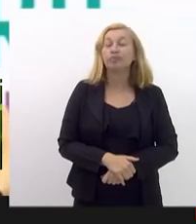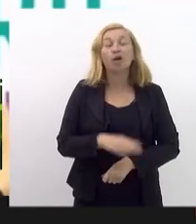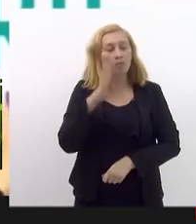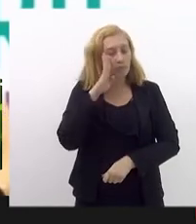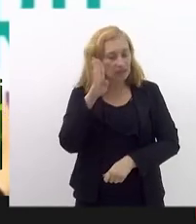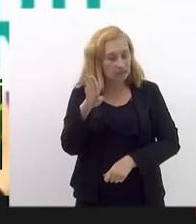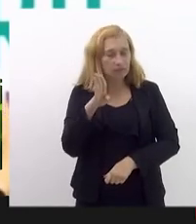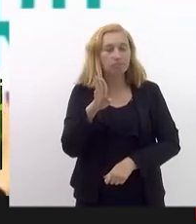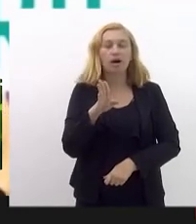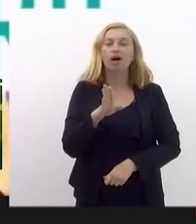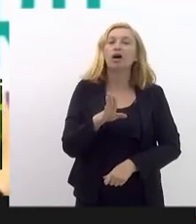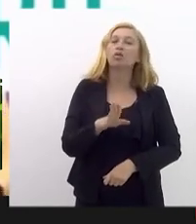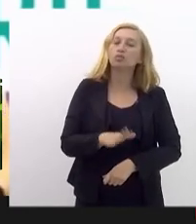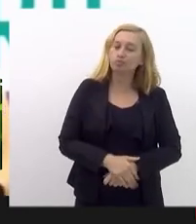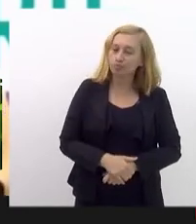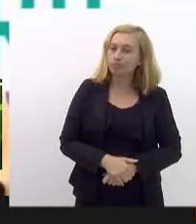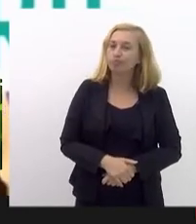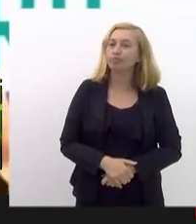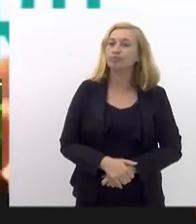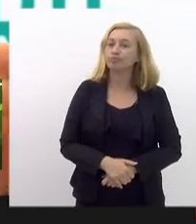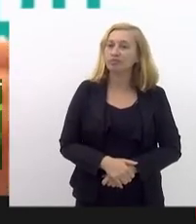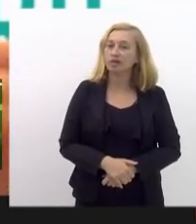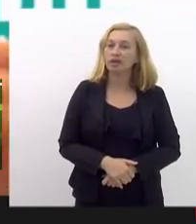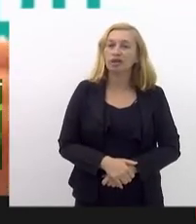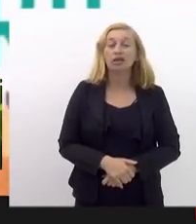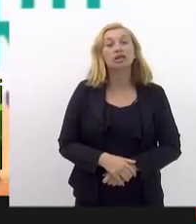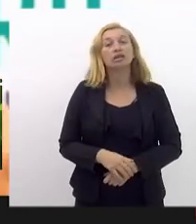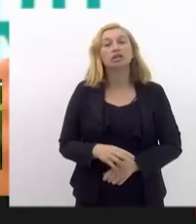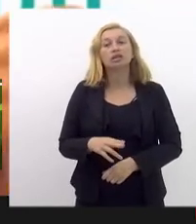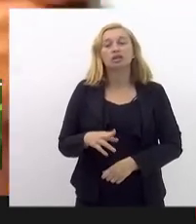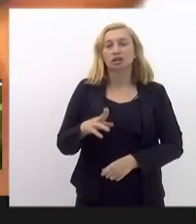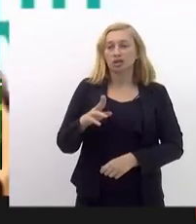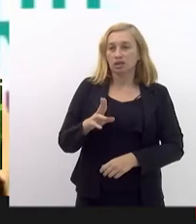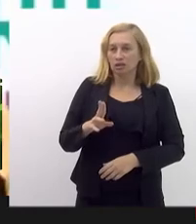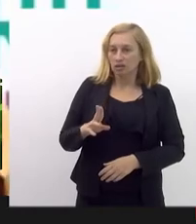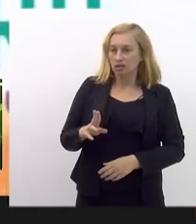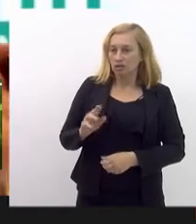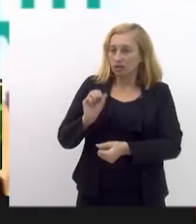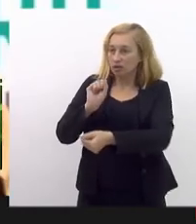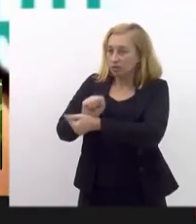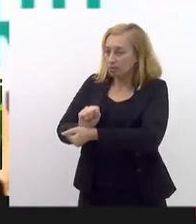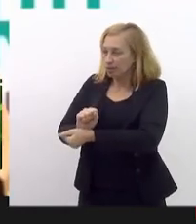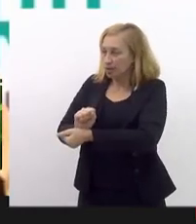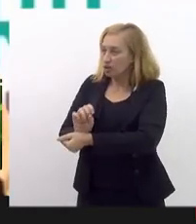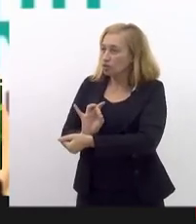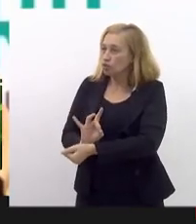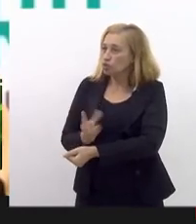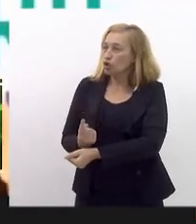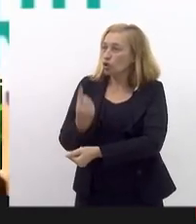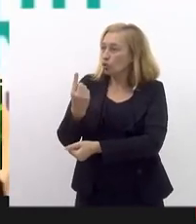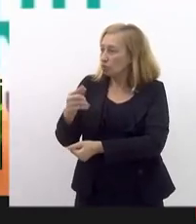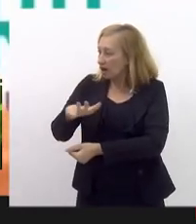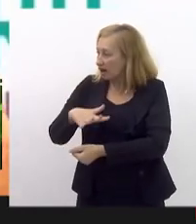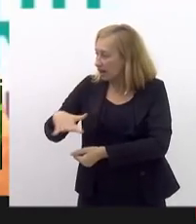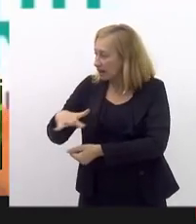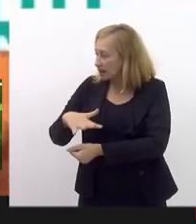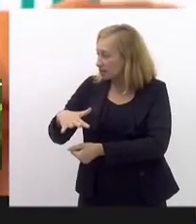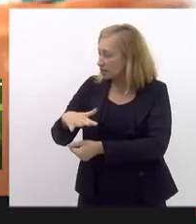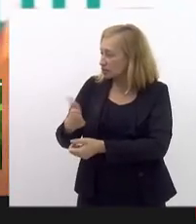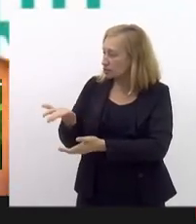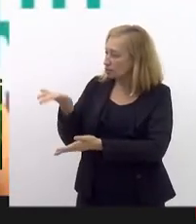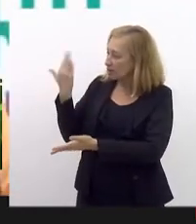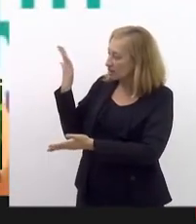fundamental que seja diversificado, porque não diversificando e ficando presos a um só setor no passado. A